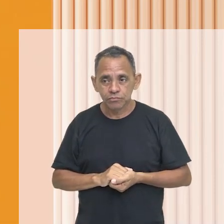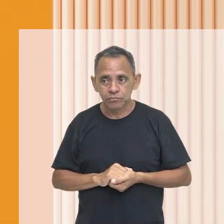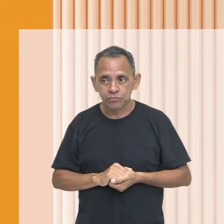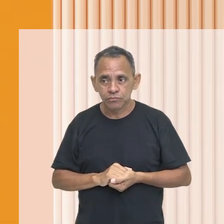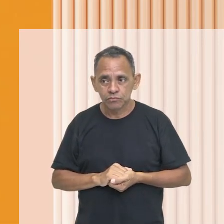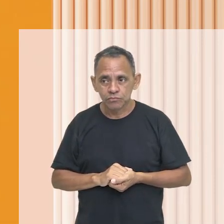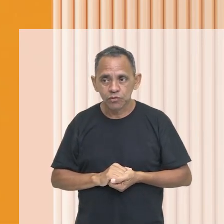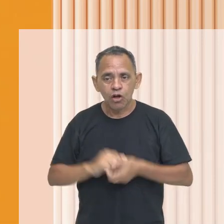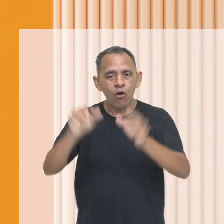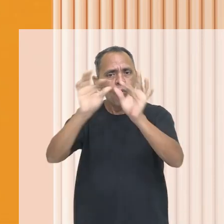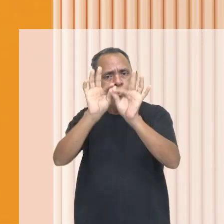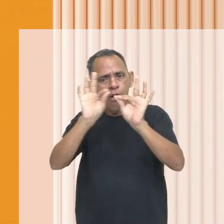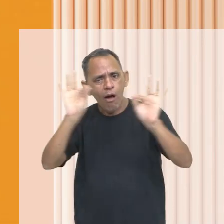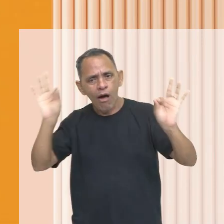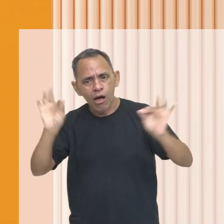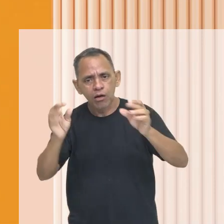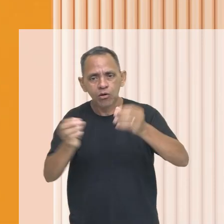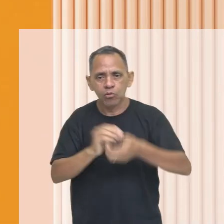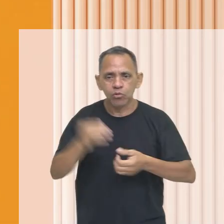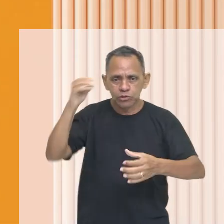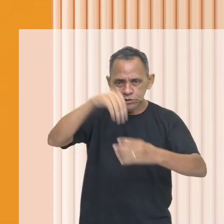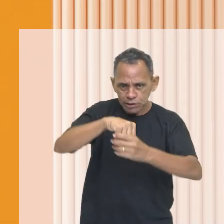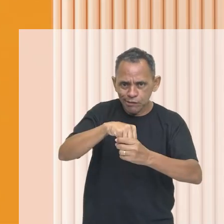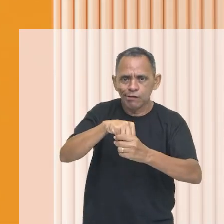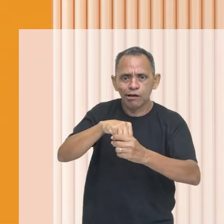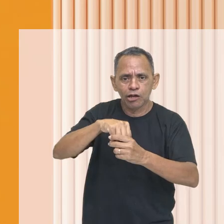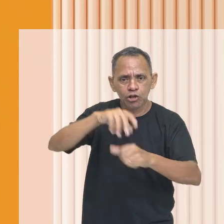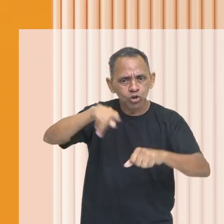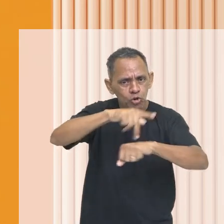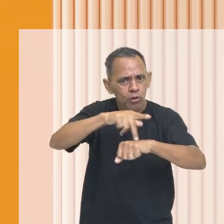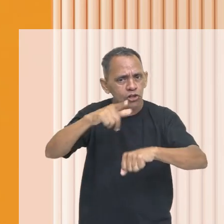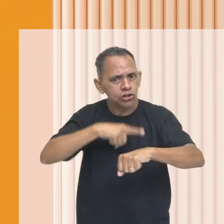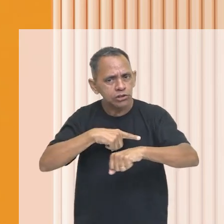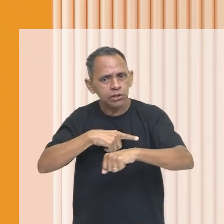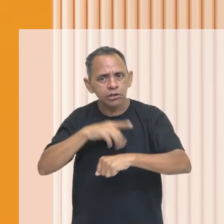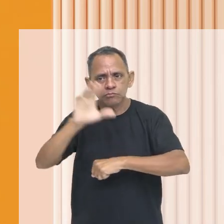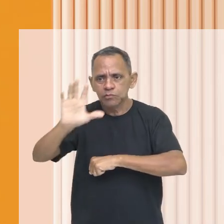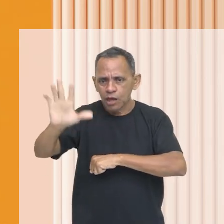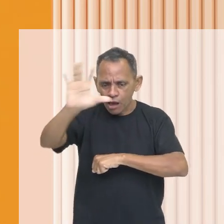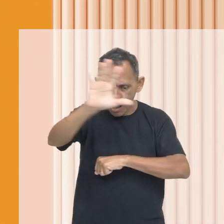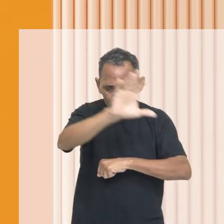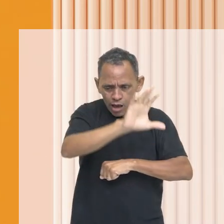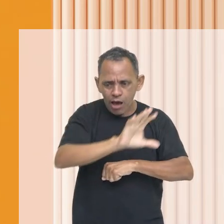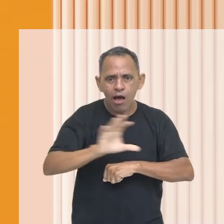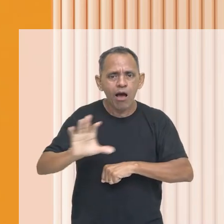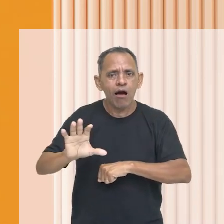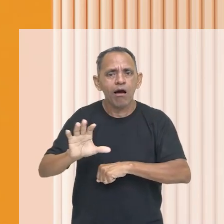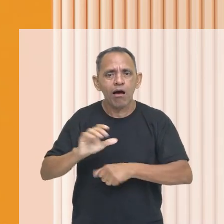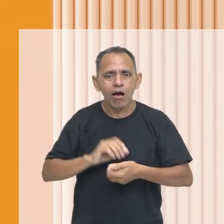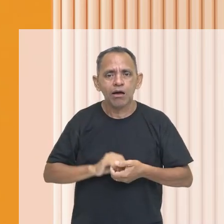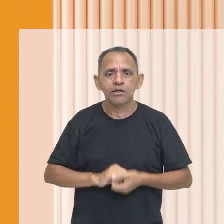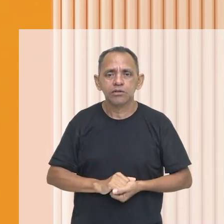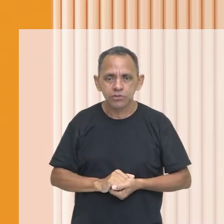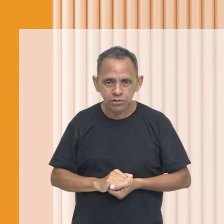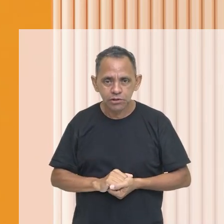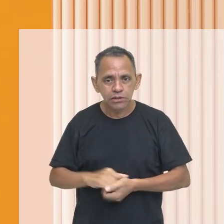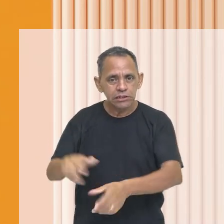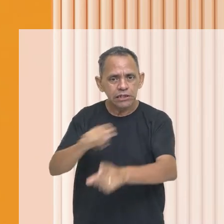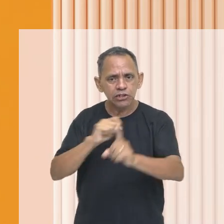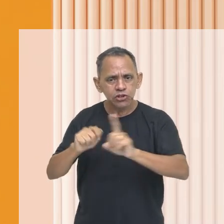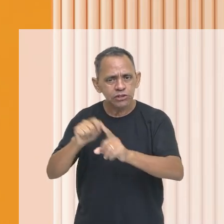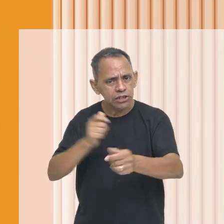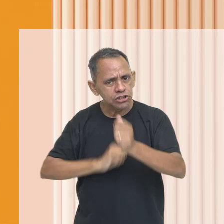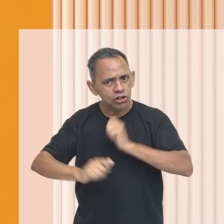país, você vai ter regiões na qual a sociedade e a